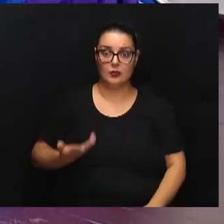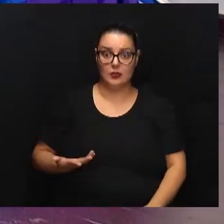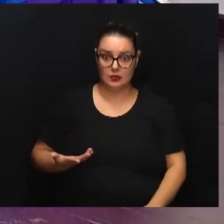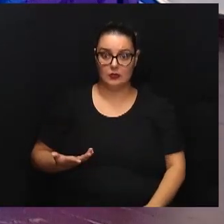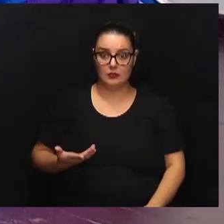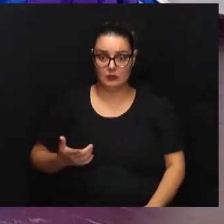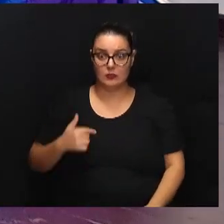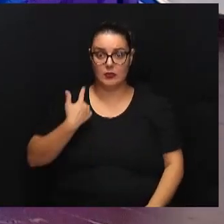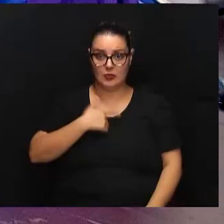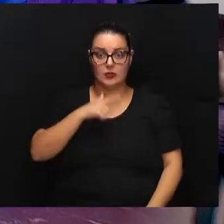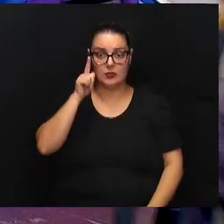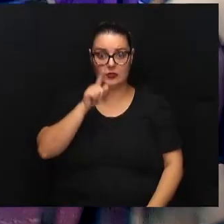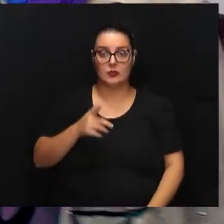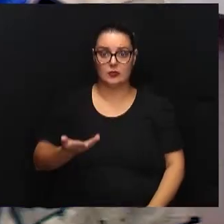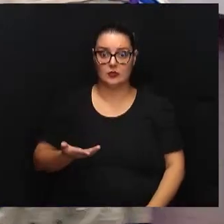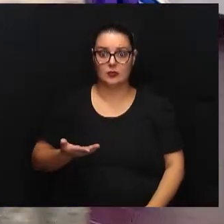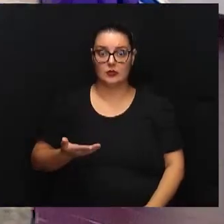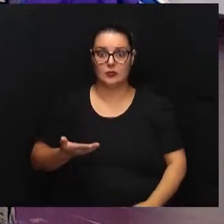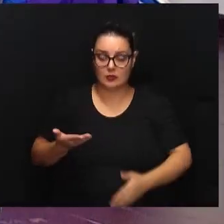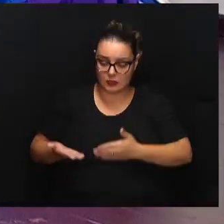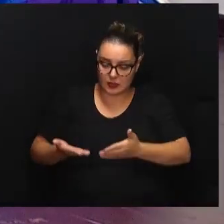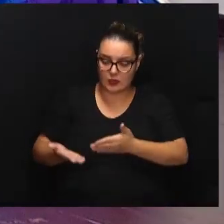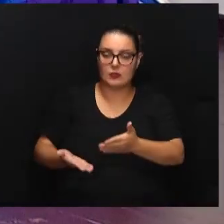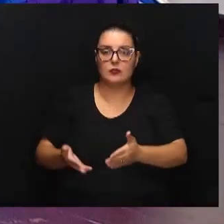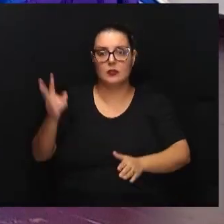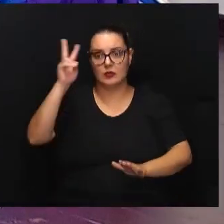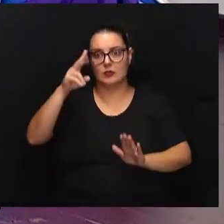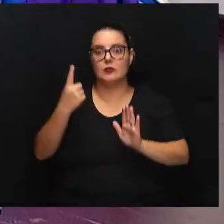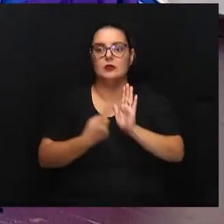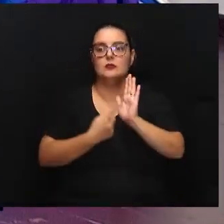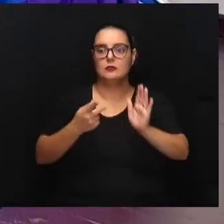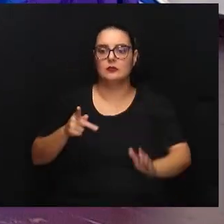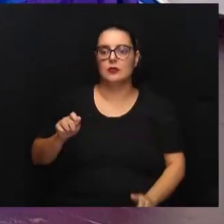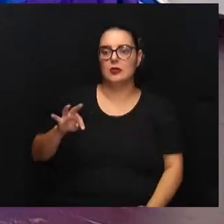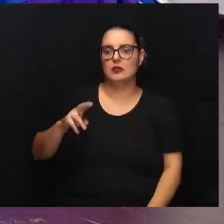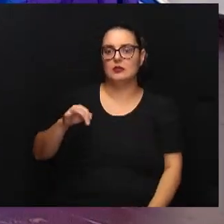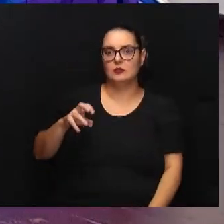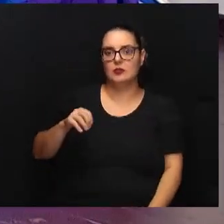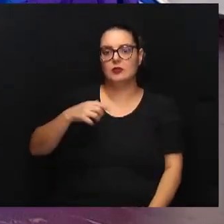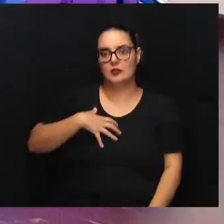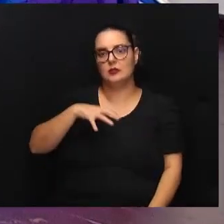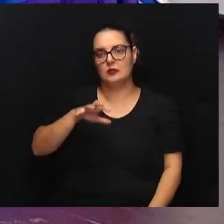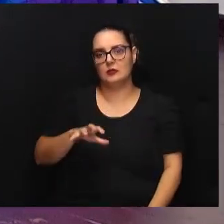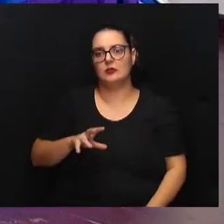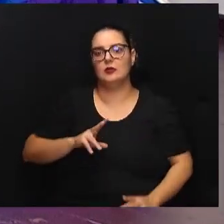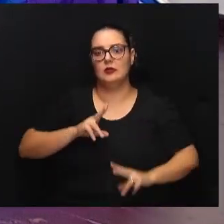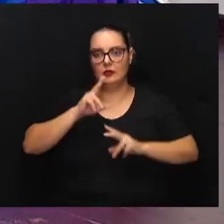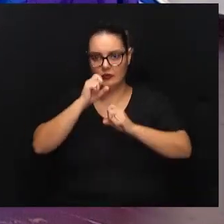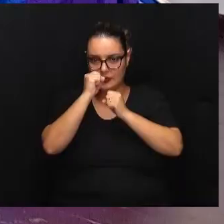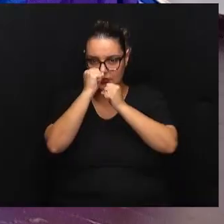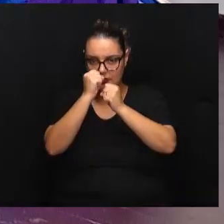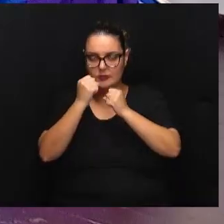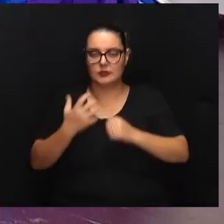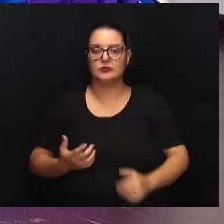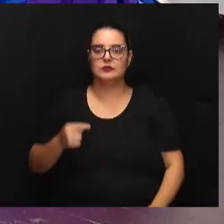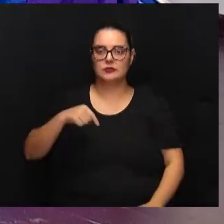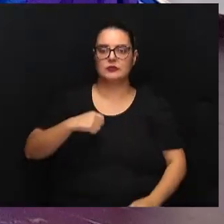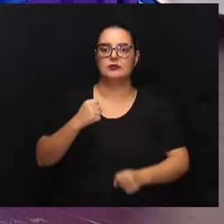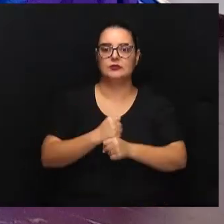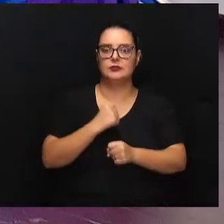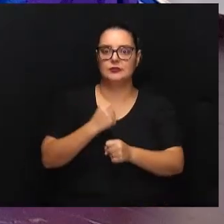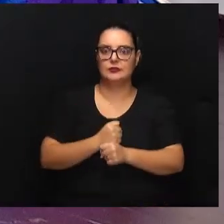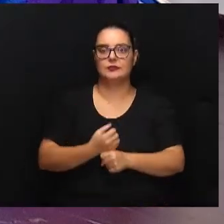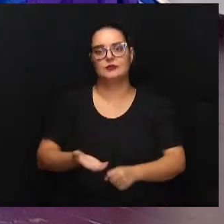desse patrimônio. Então é isso, gente, muita força, e esse ano vamos lá para a parada, vamos